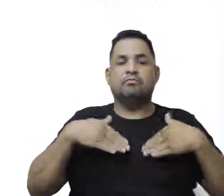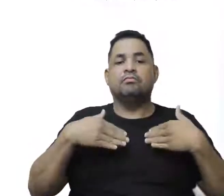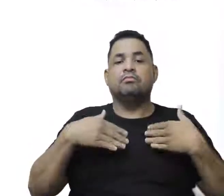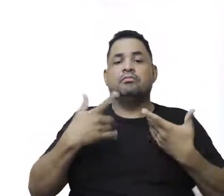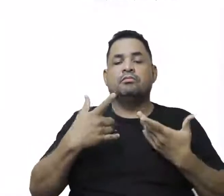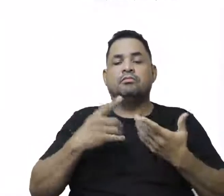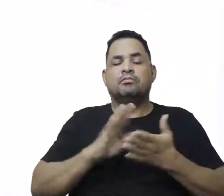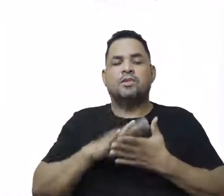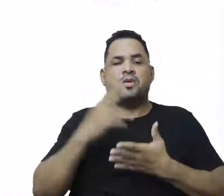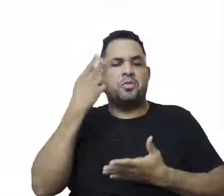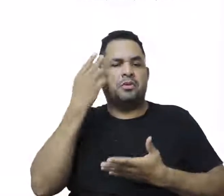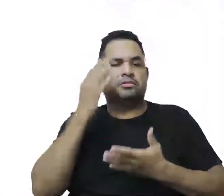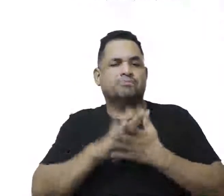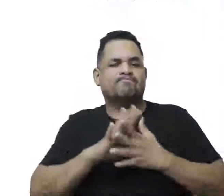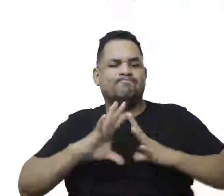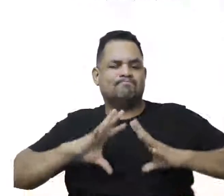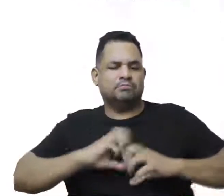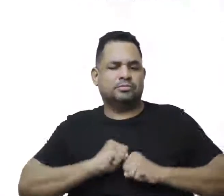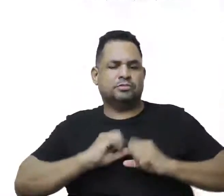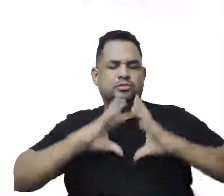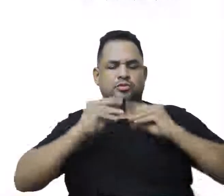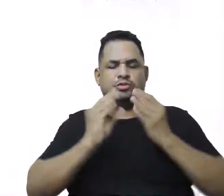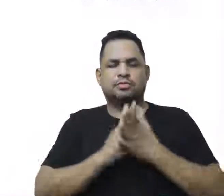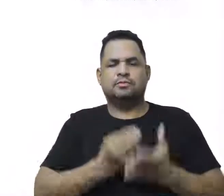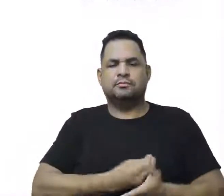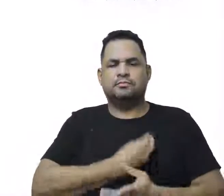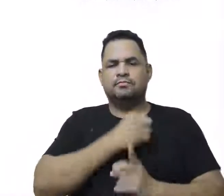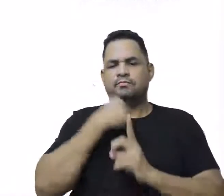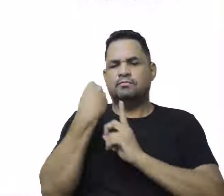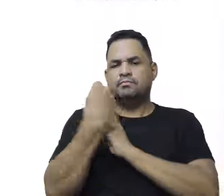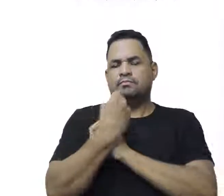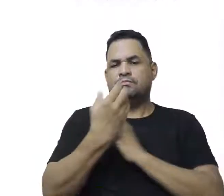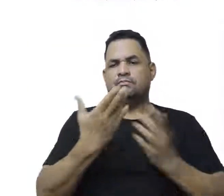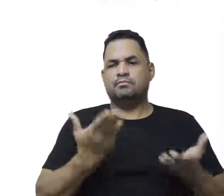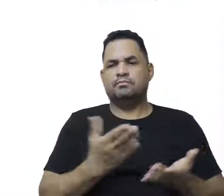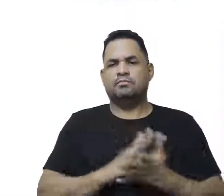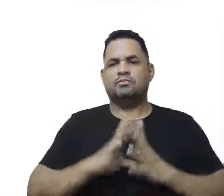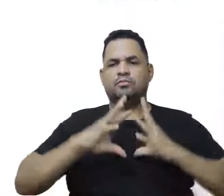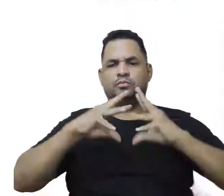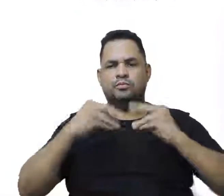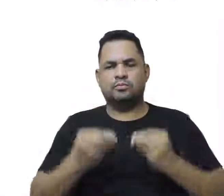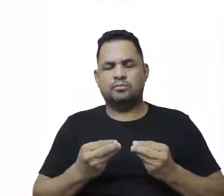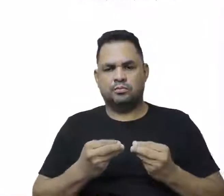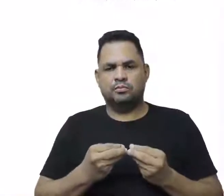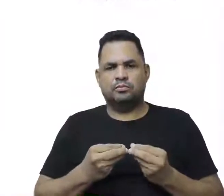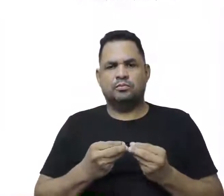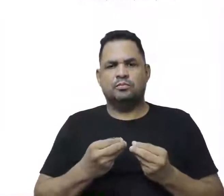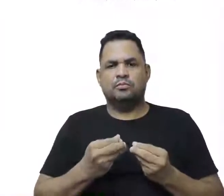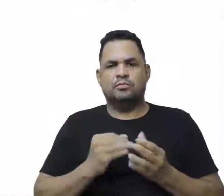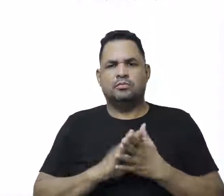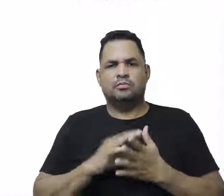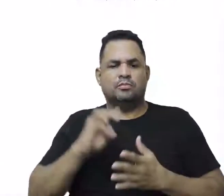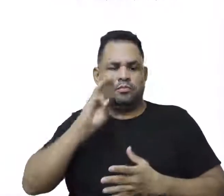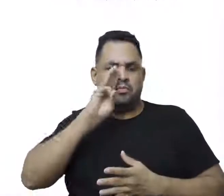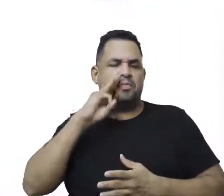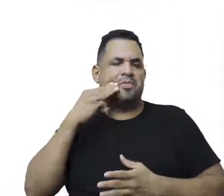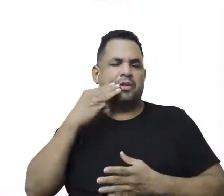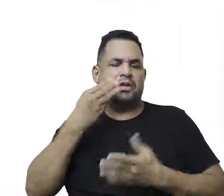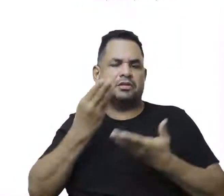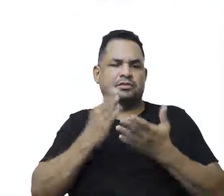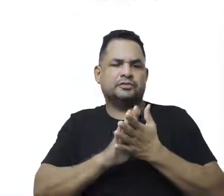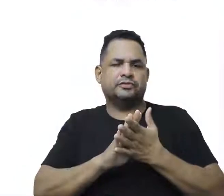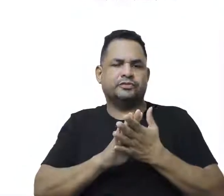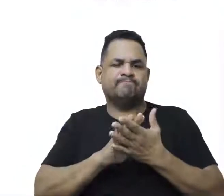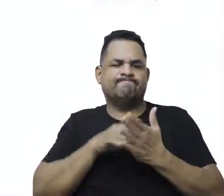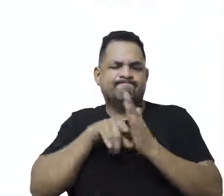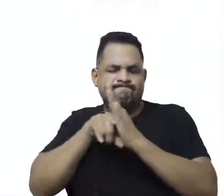automaticamente a gente compreenderia toda a vida social Então tudo né é o Marcos foi muito estudioso